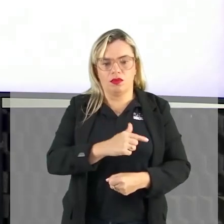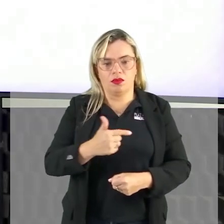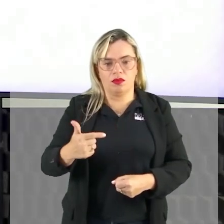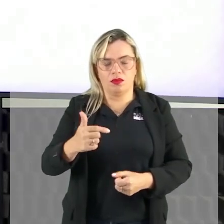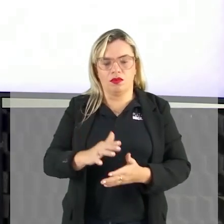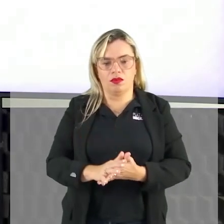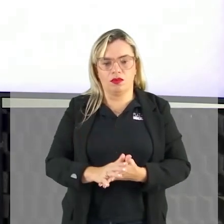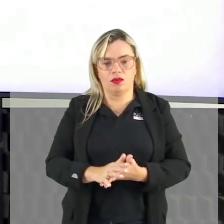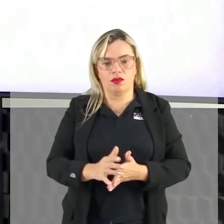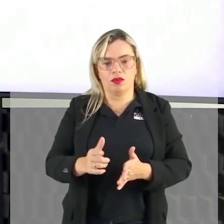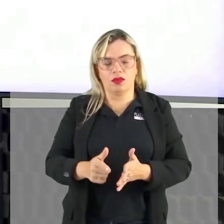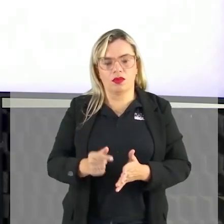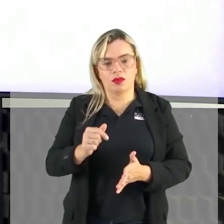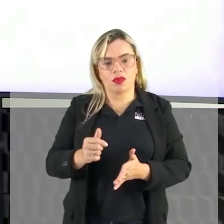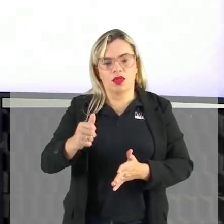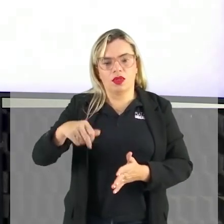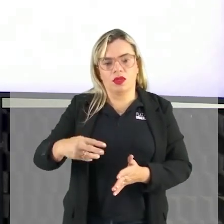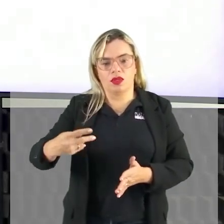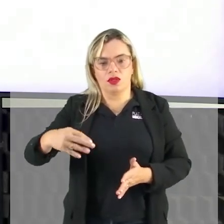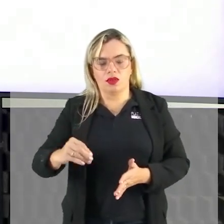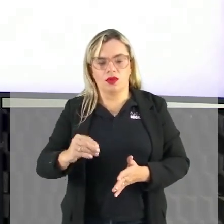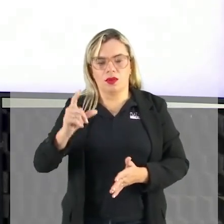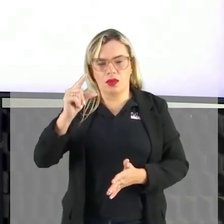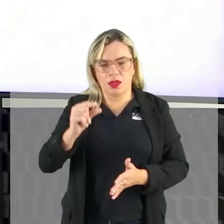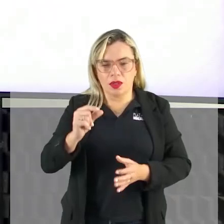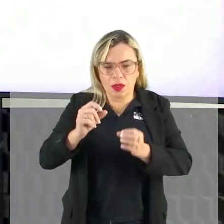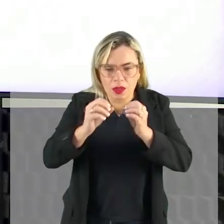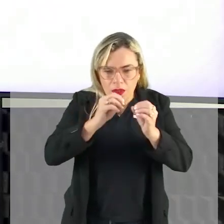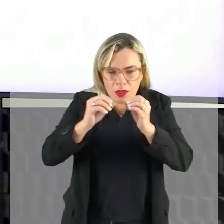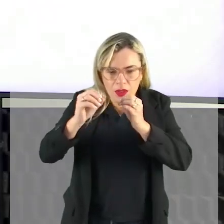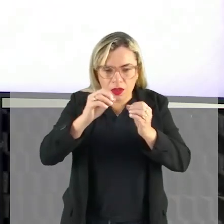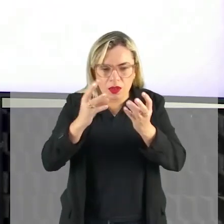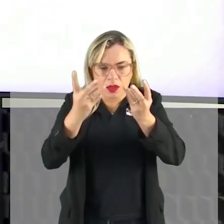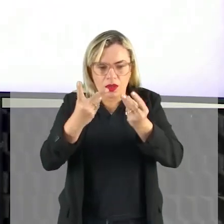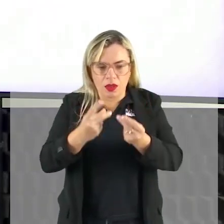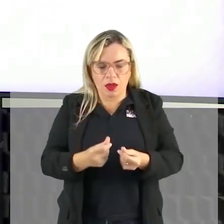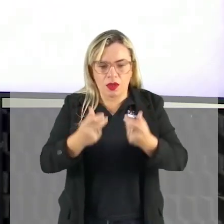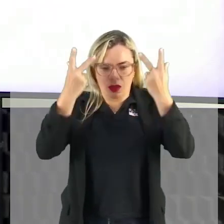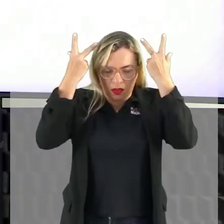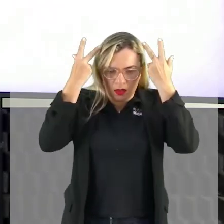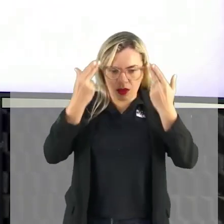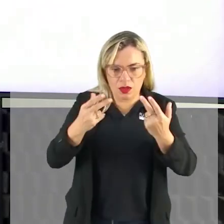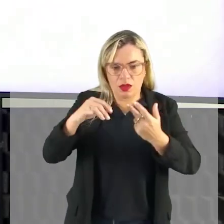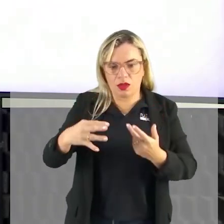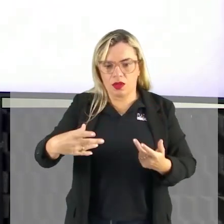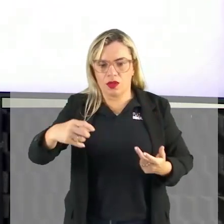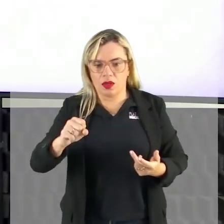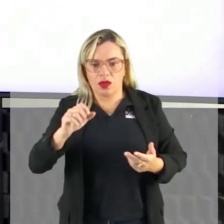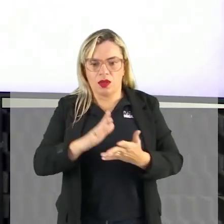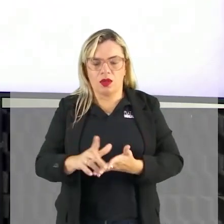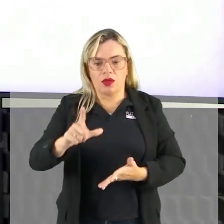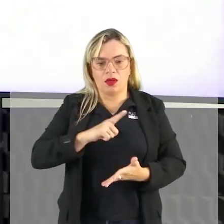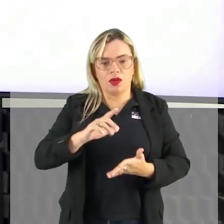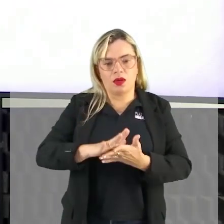diz que antimicrobianos são substâncias naturais ou sintéticas que têm capacidade de